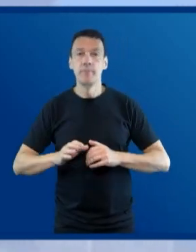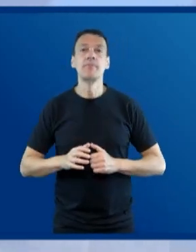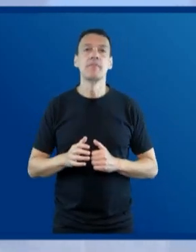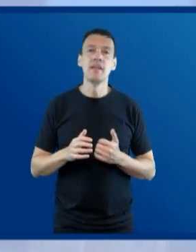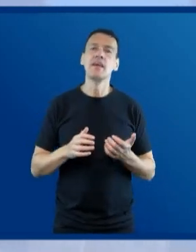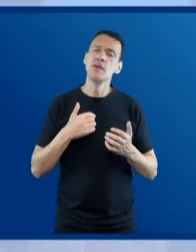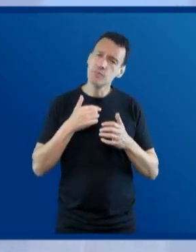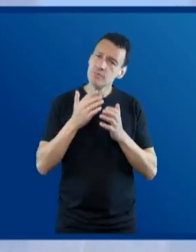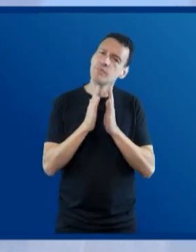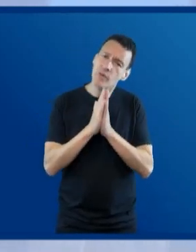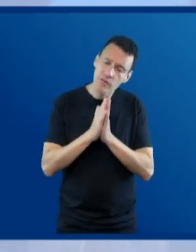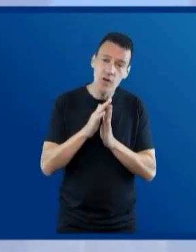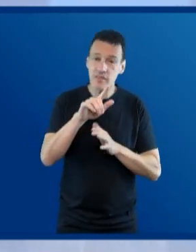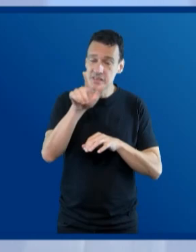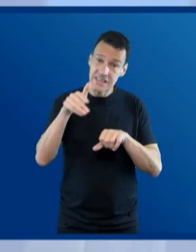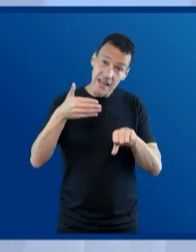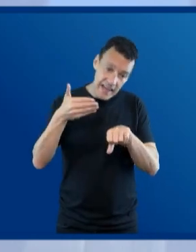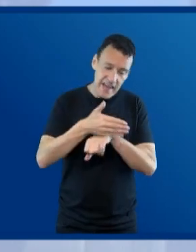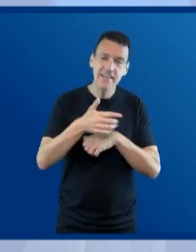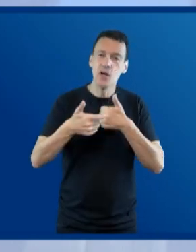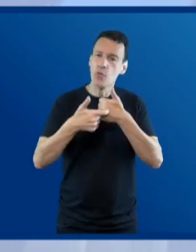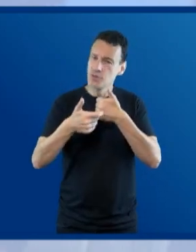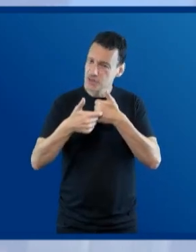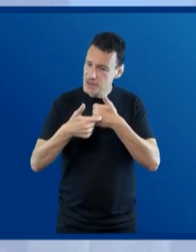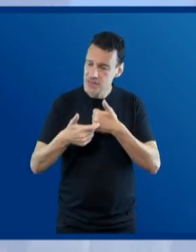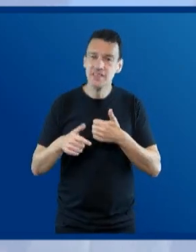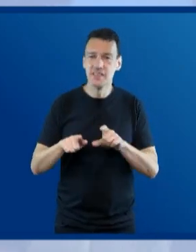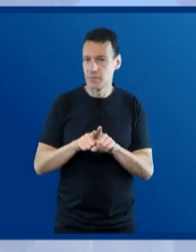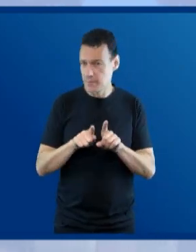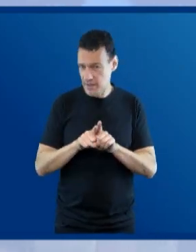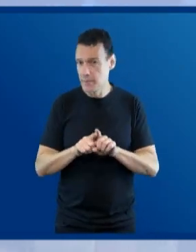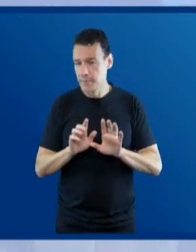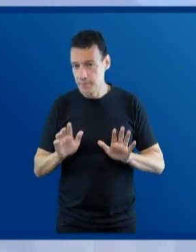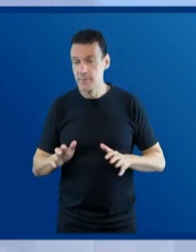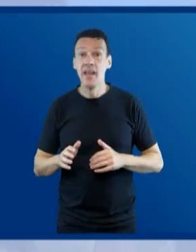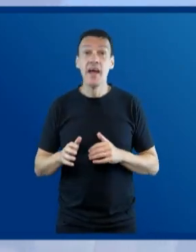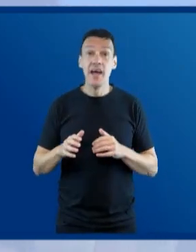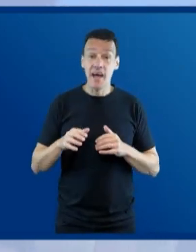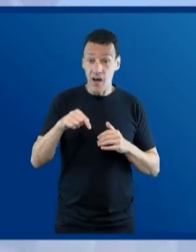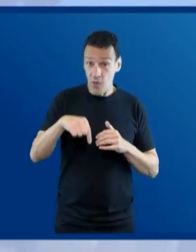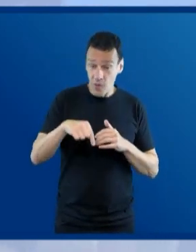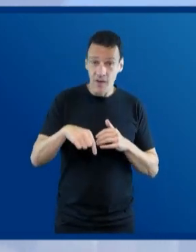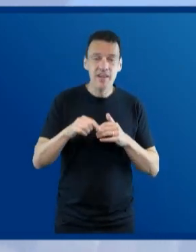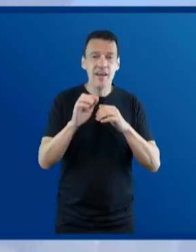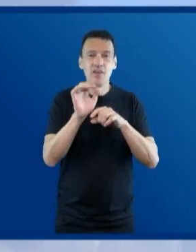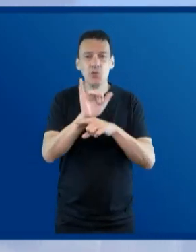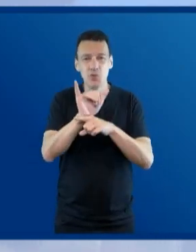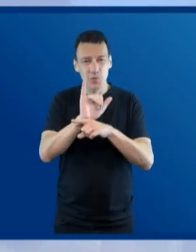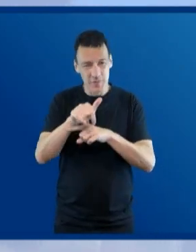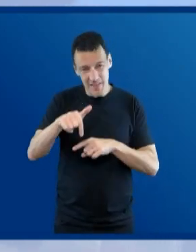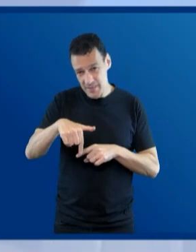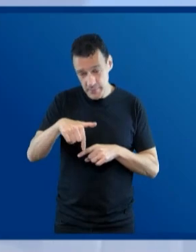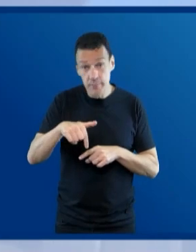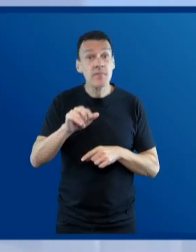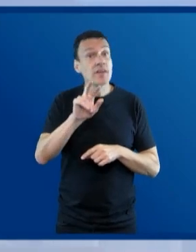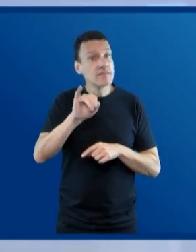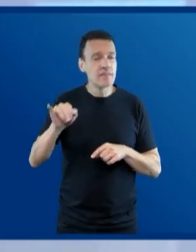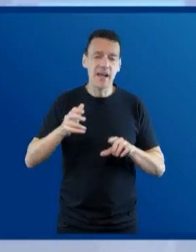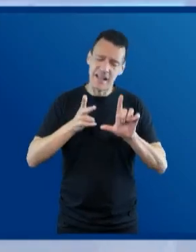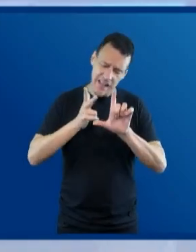curtirem esse canal e as nossas páginas. E essa semana, no canal do YouTube, a gente vai promover uma série de